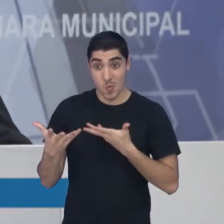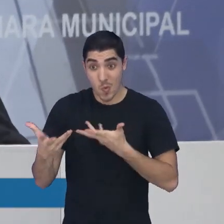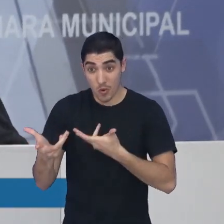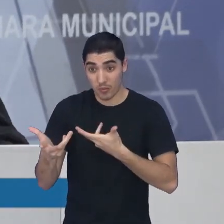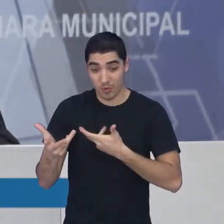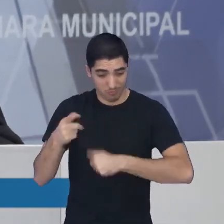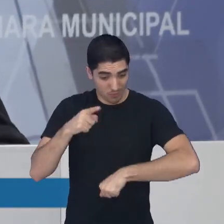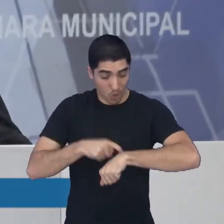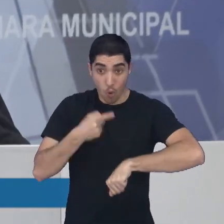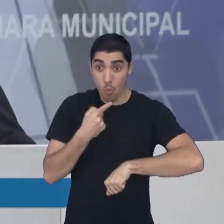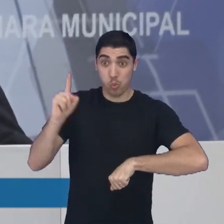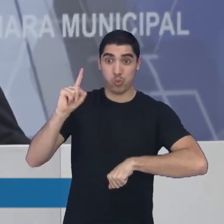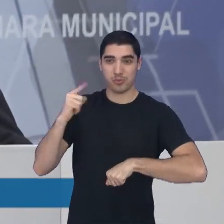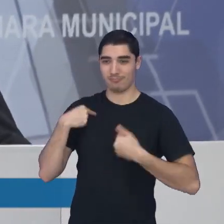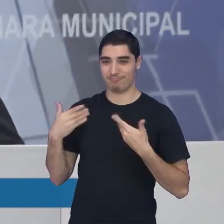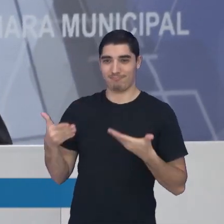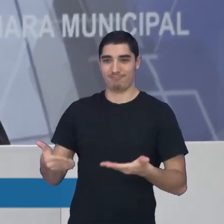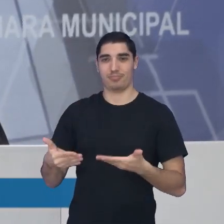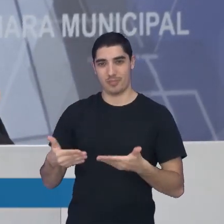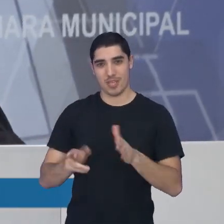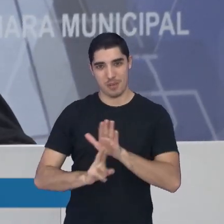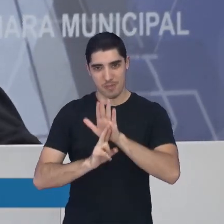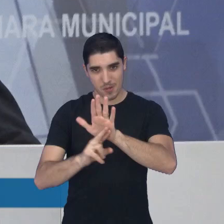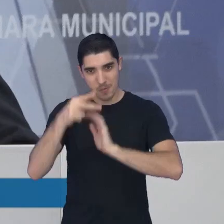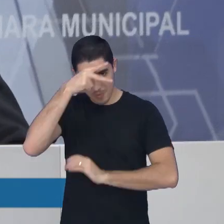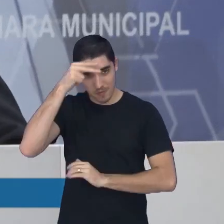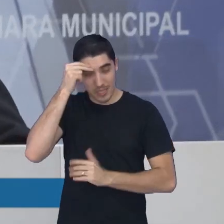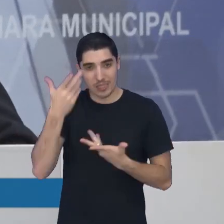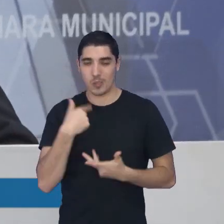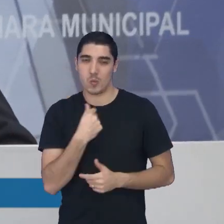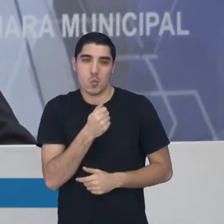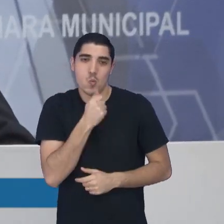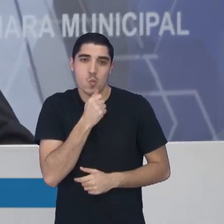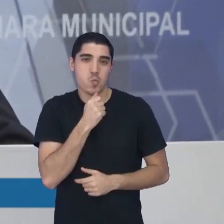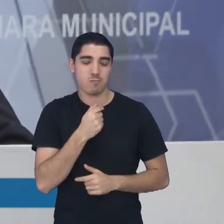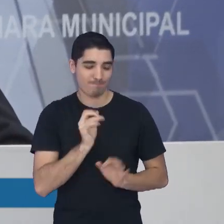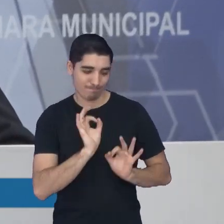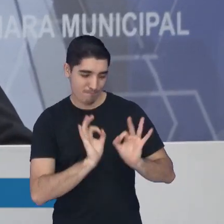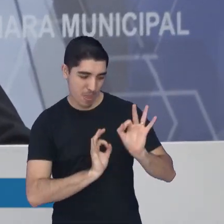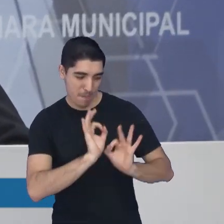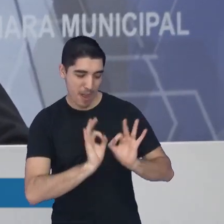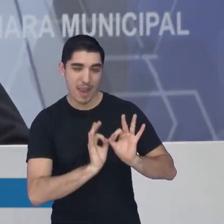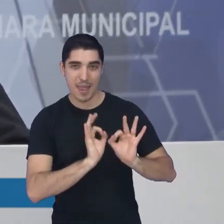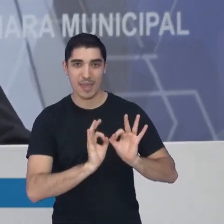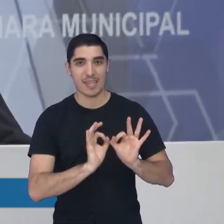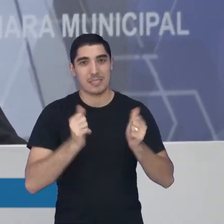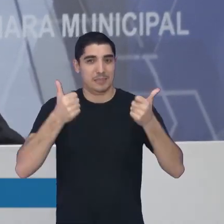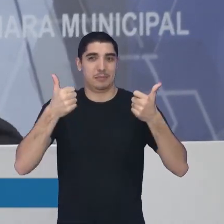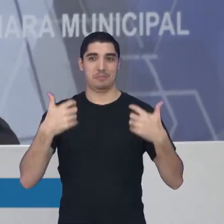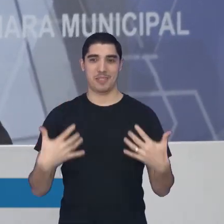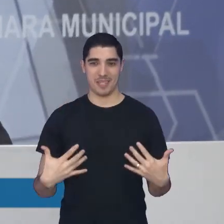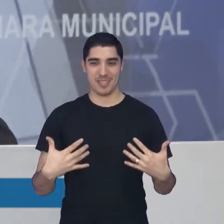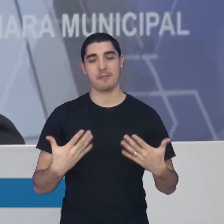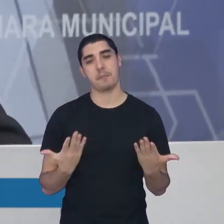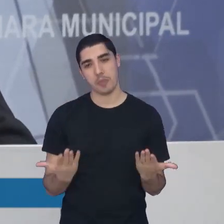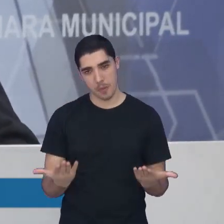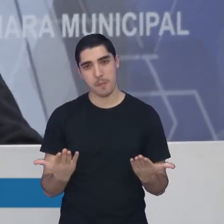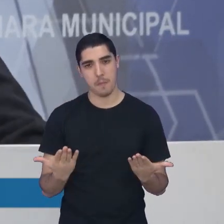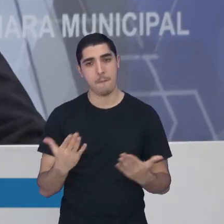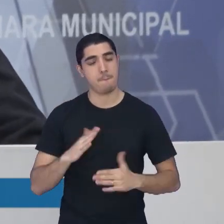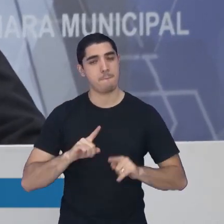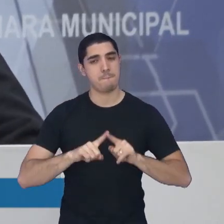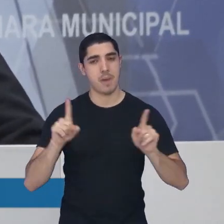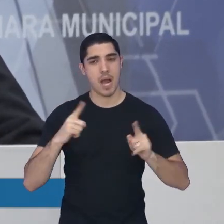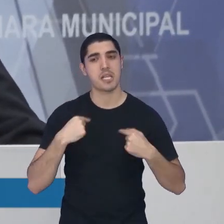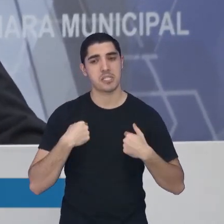para representar o senhor prefeito, então não preparei nenhum discurso aqui para falar para vocês, não é? Mas eu gostaria